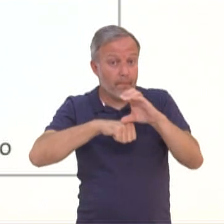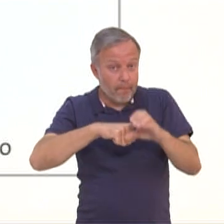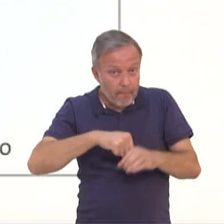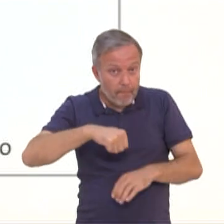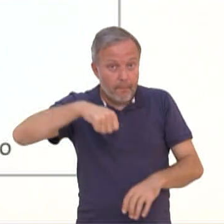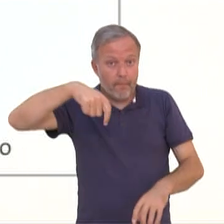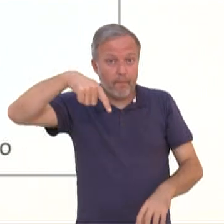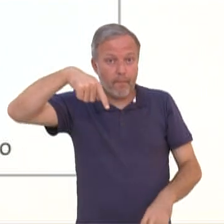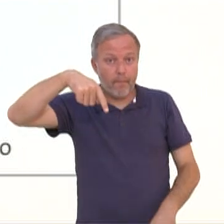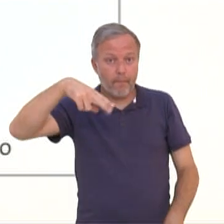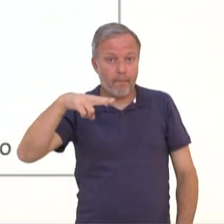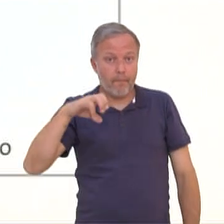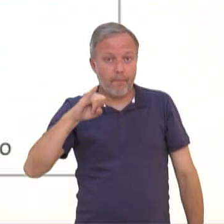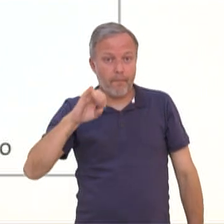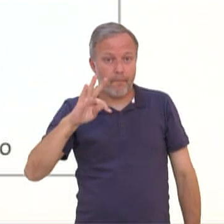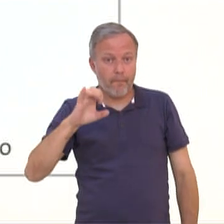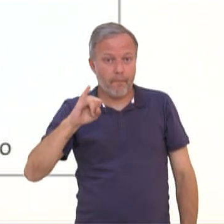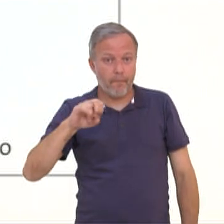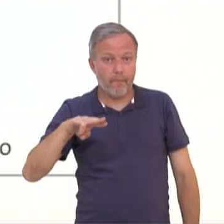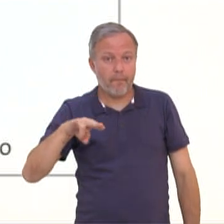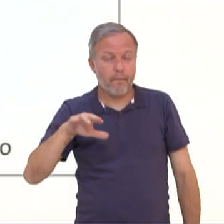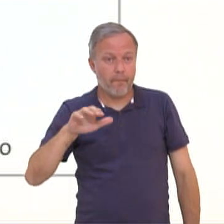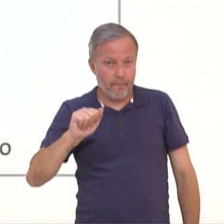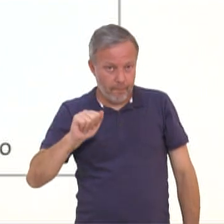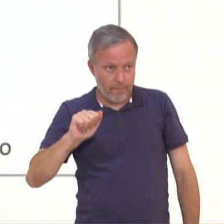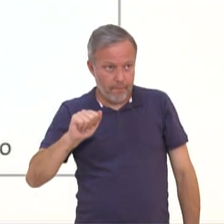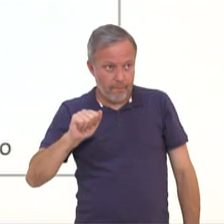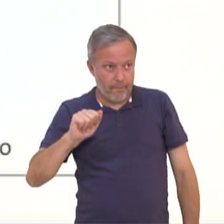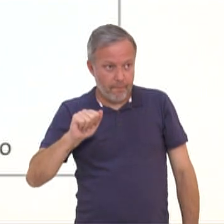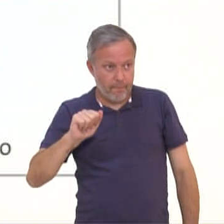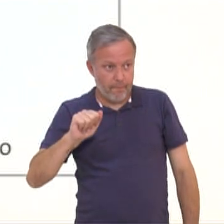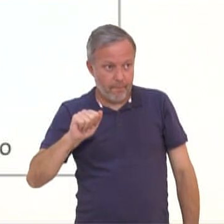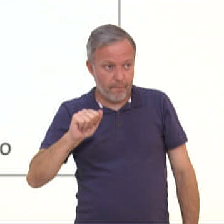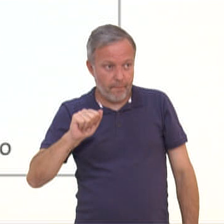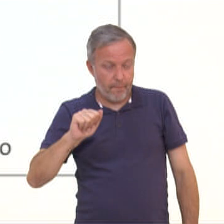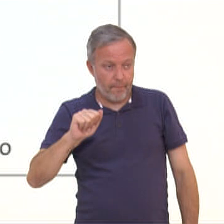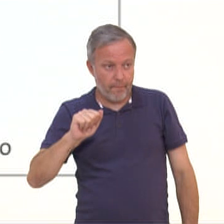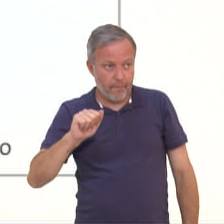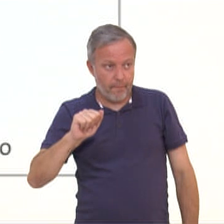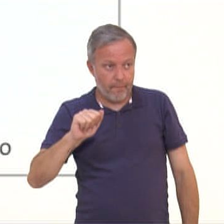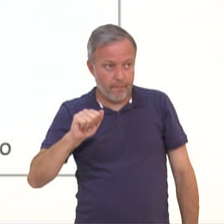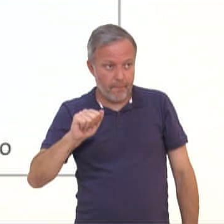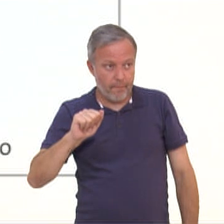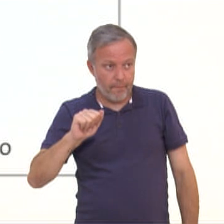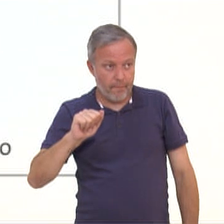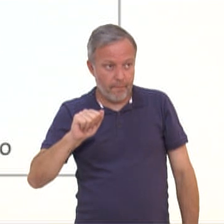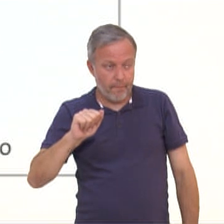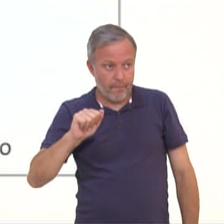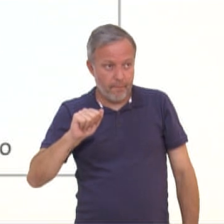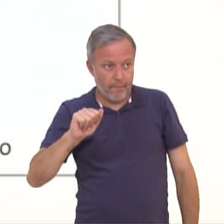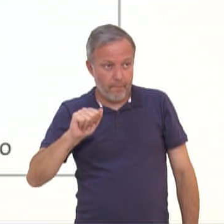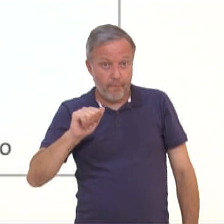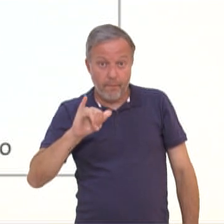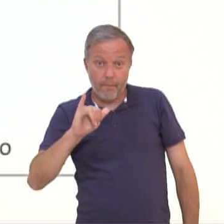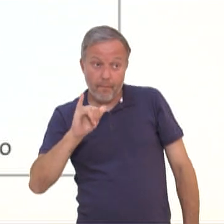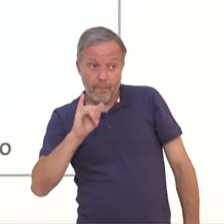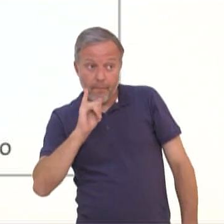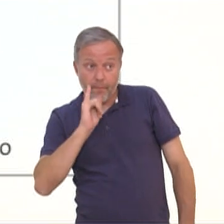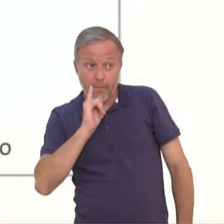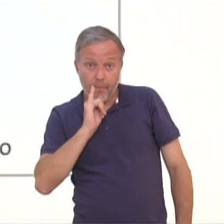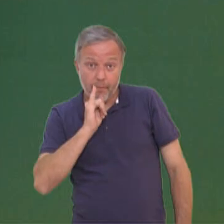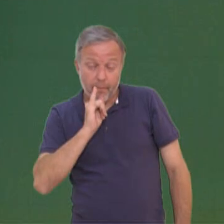quitina. É o mesmo polissacarídeo, é o mesmo carboidrato do esqueleto da carapaça dos crustáceos.